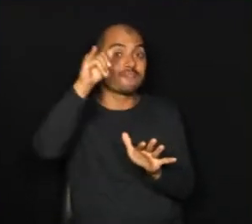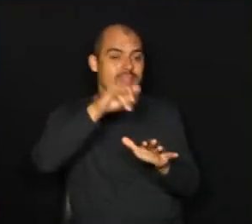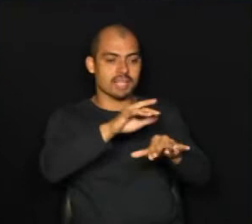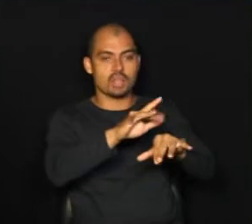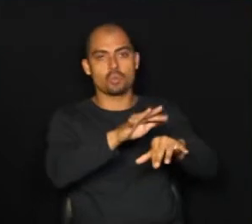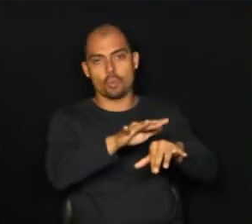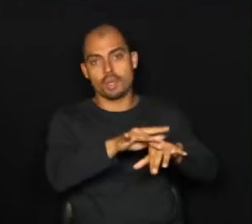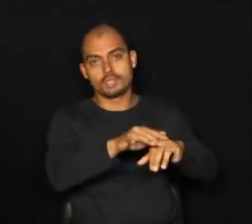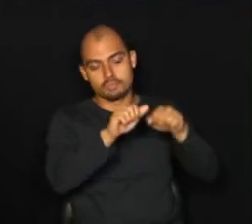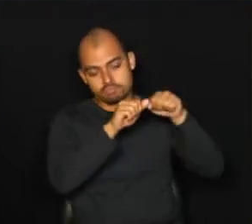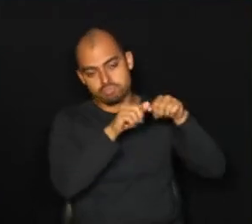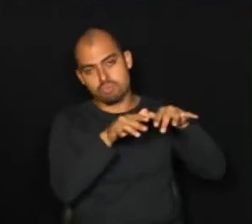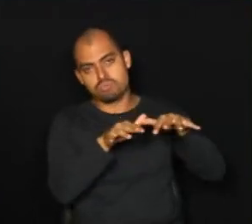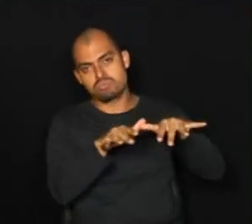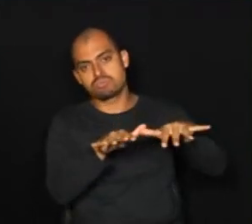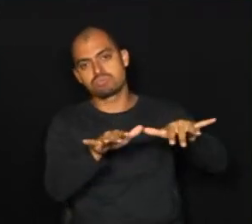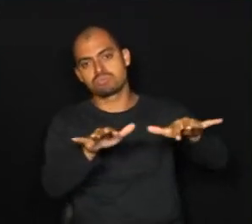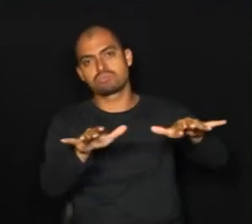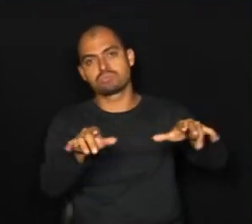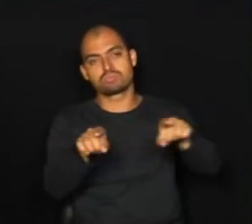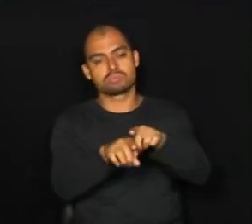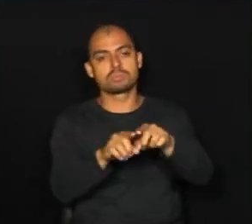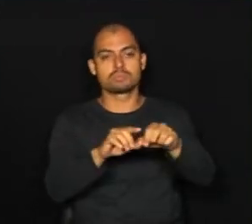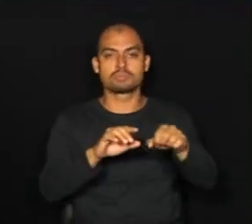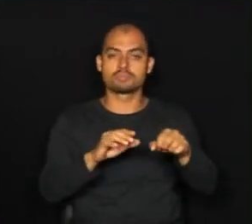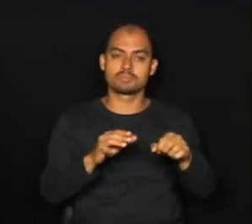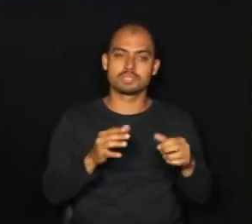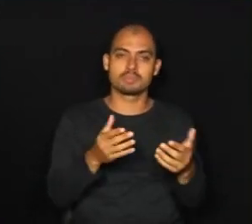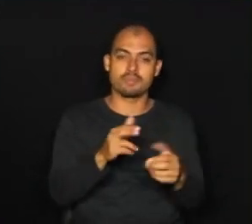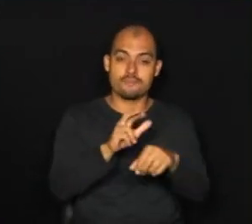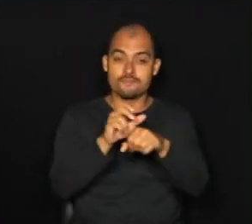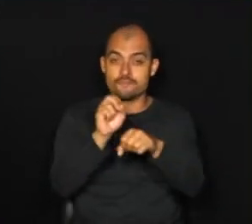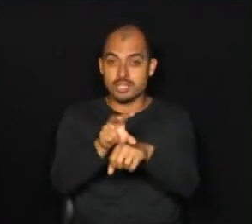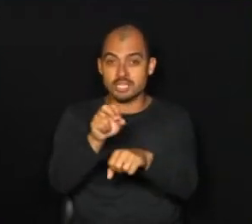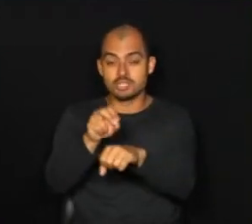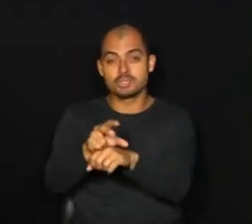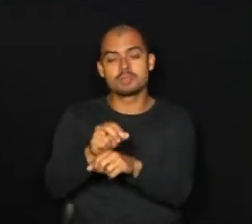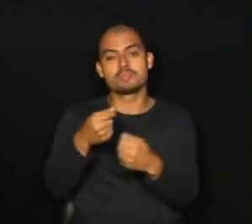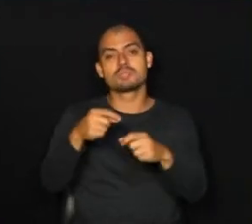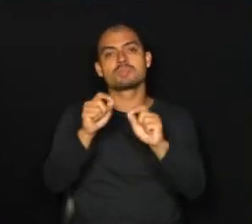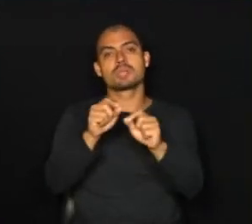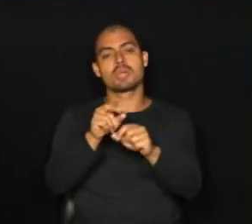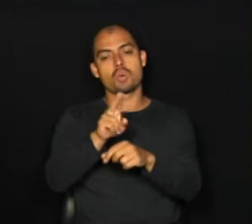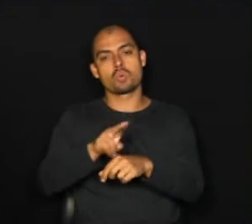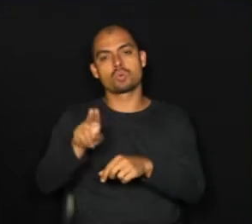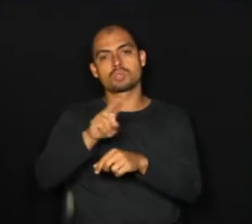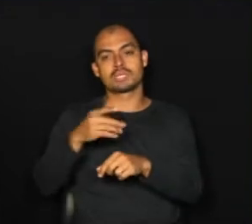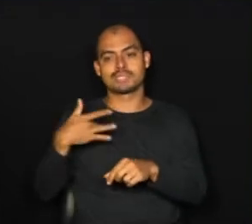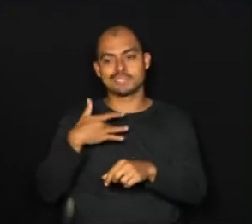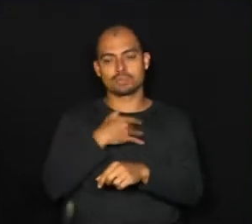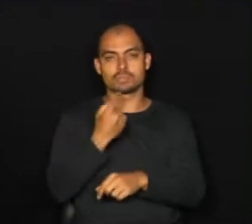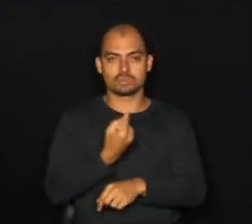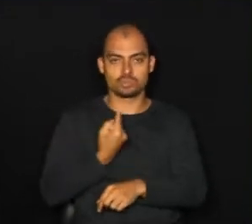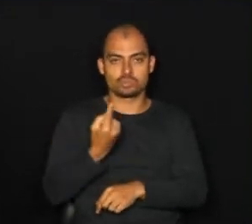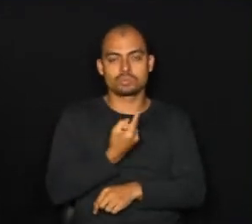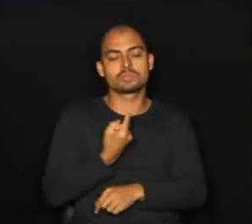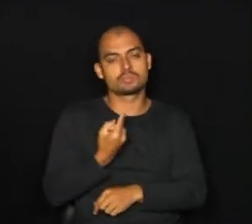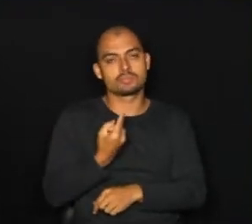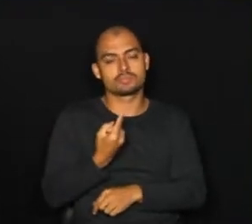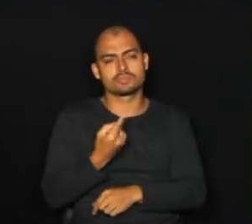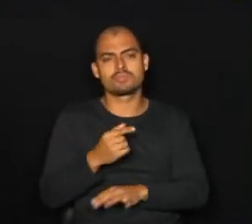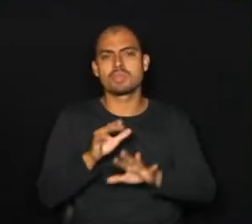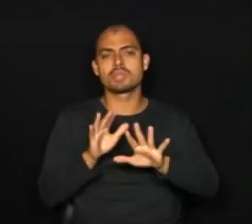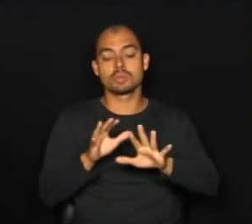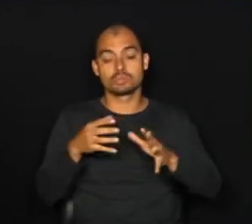de surtos de zoonoses e pandemias é utilizando a abordagem saúde única. Então,